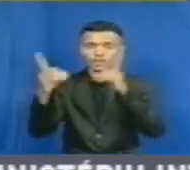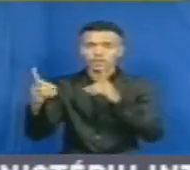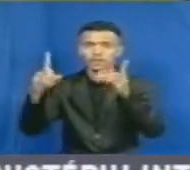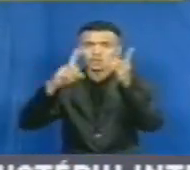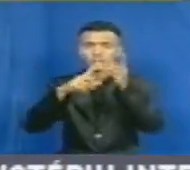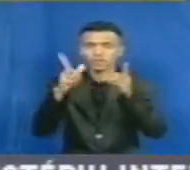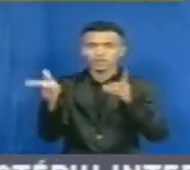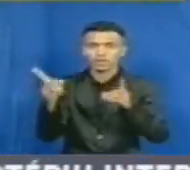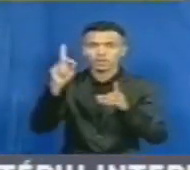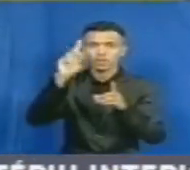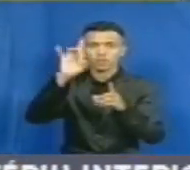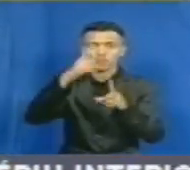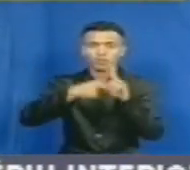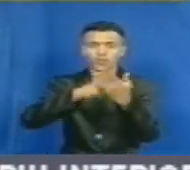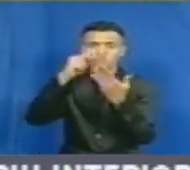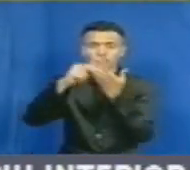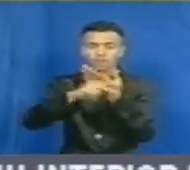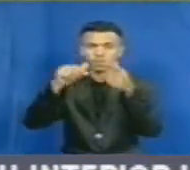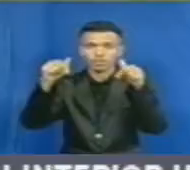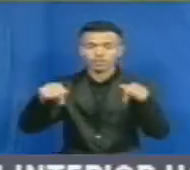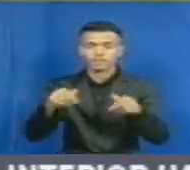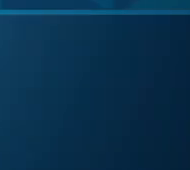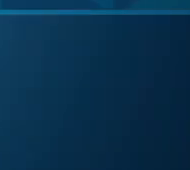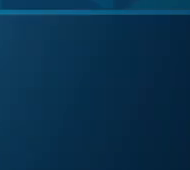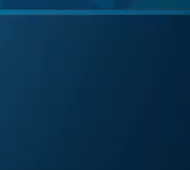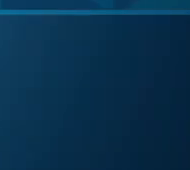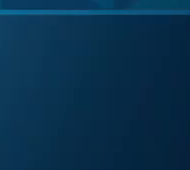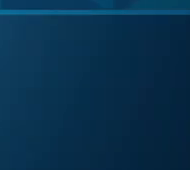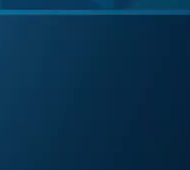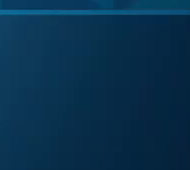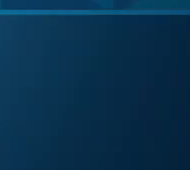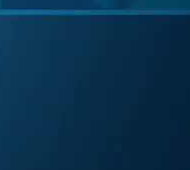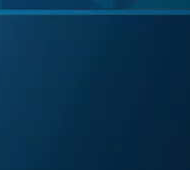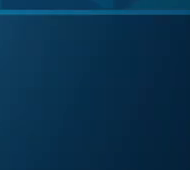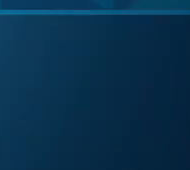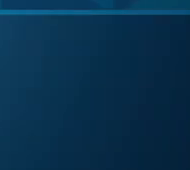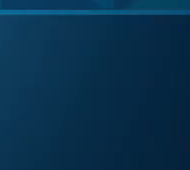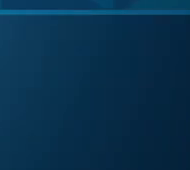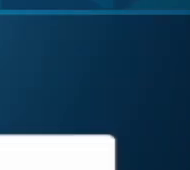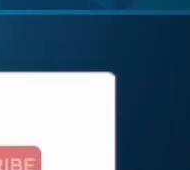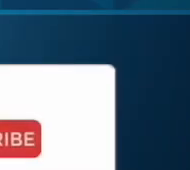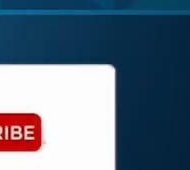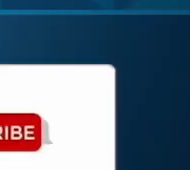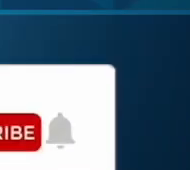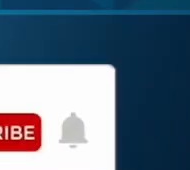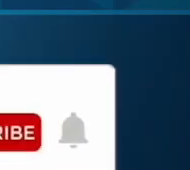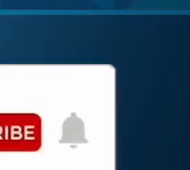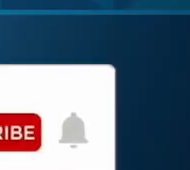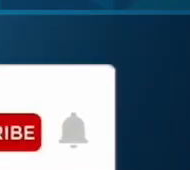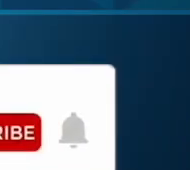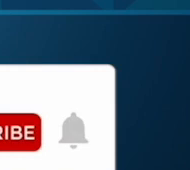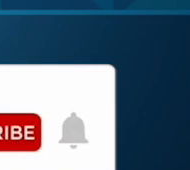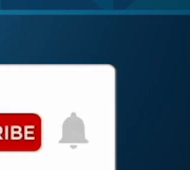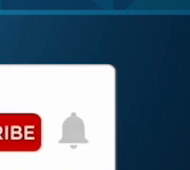ne. Usi Vovanaru, Tripone Marques ba RTL. Atu retang informação factuais no atuais, que